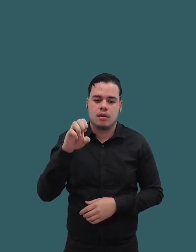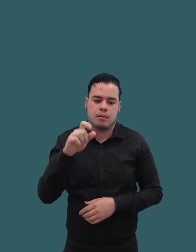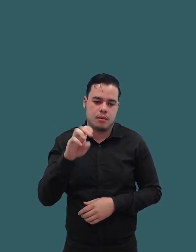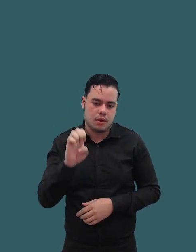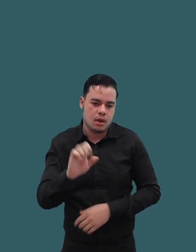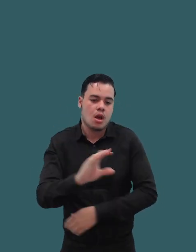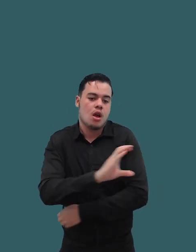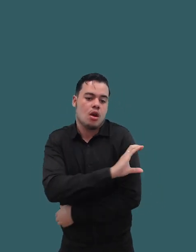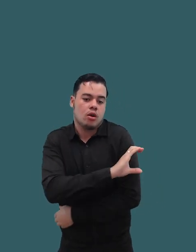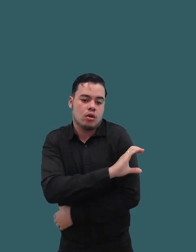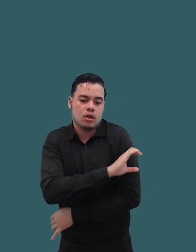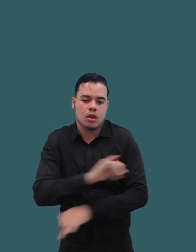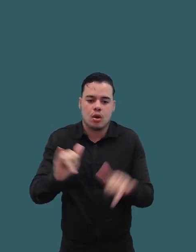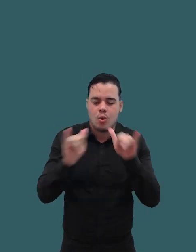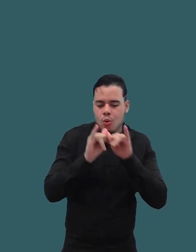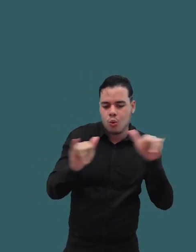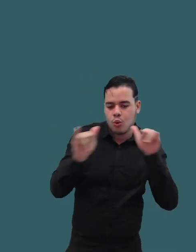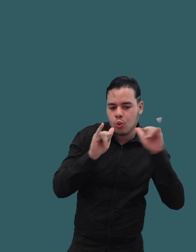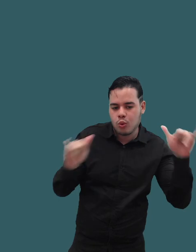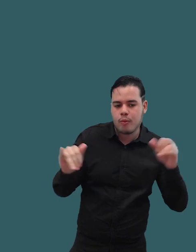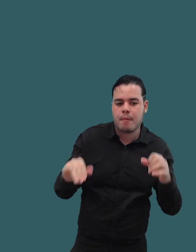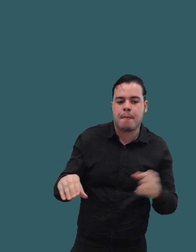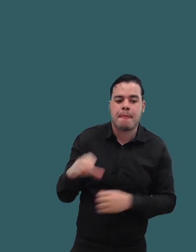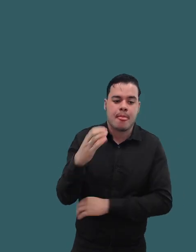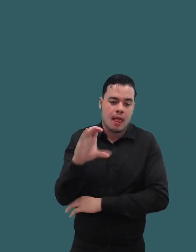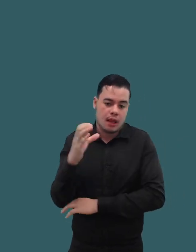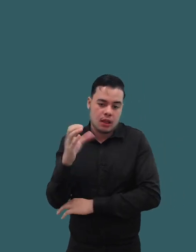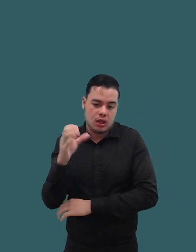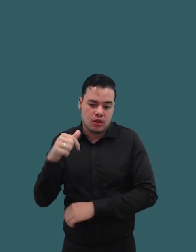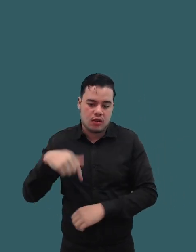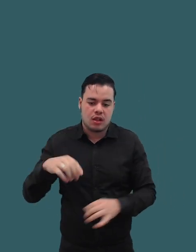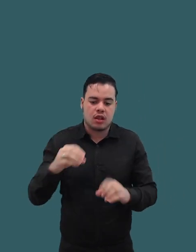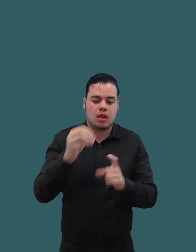coordenadora de divulgação científica da Fiocruz.